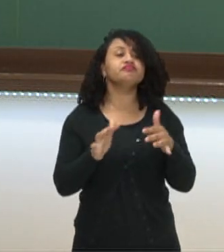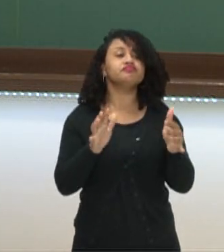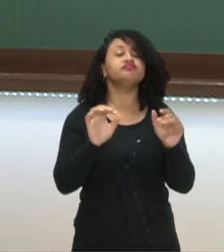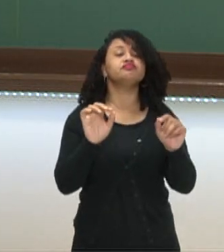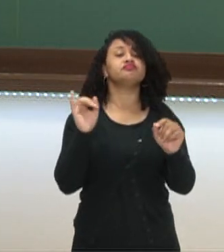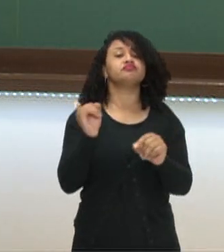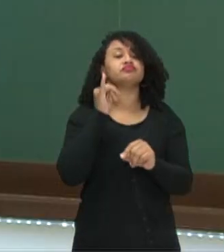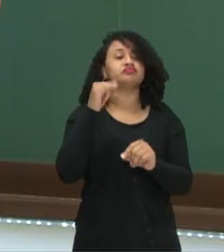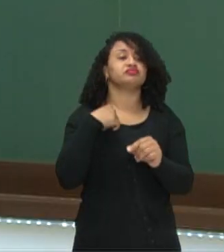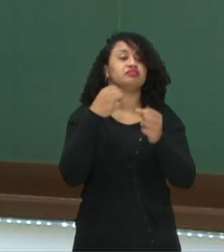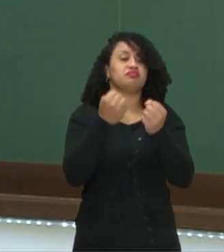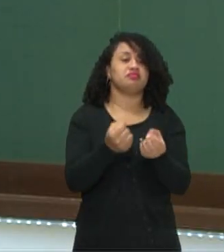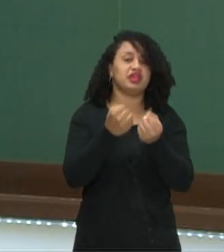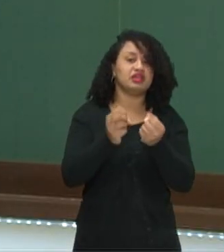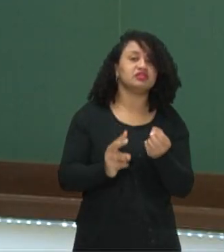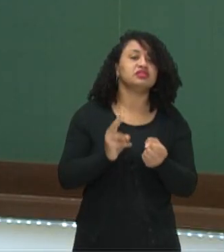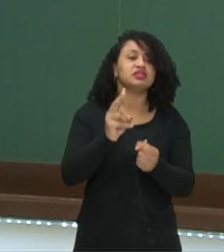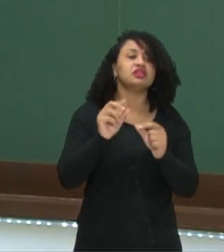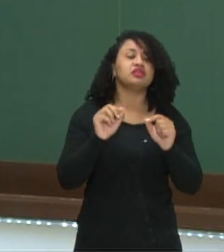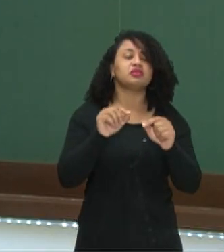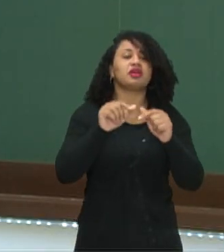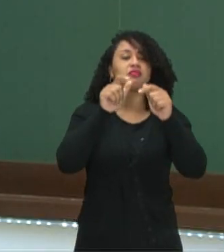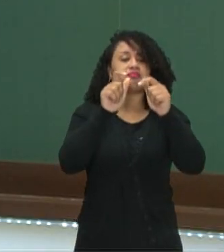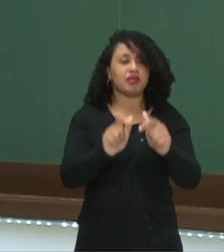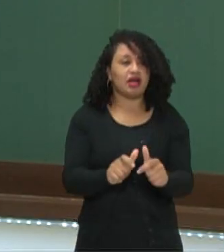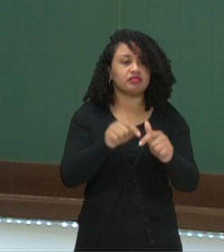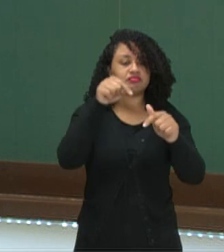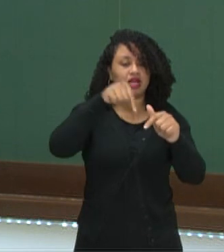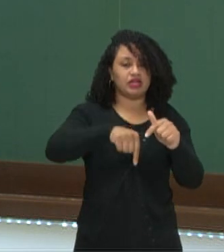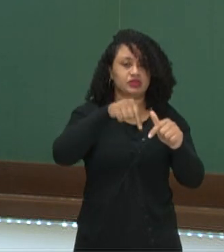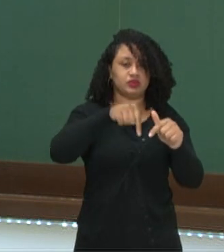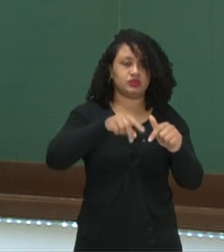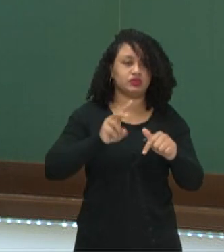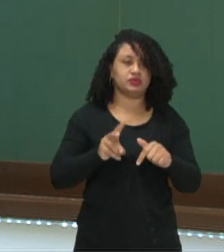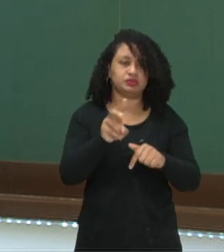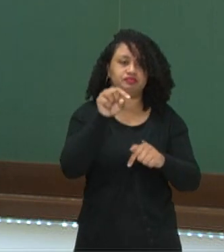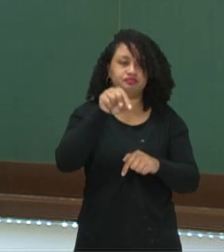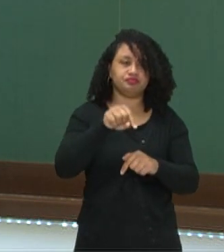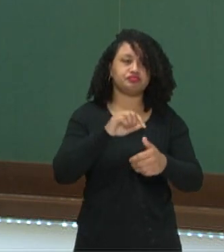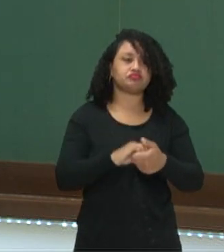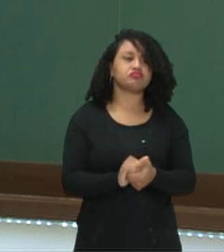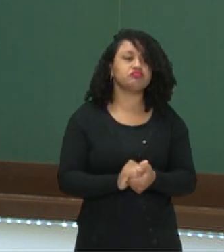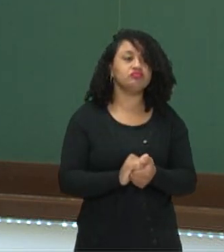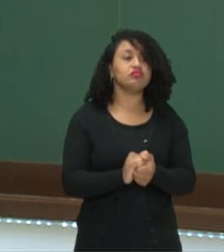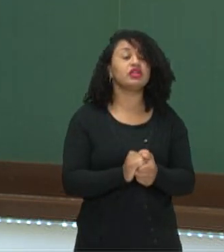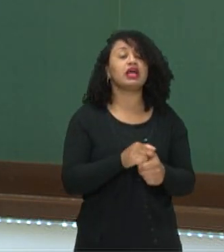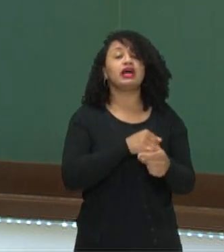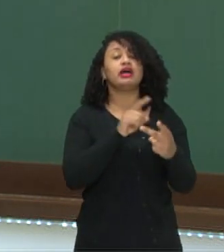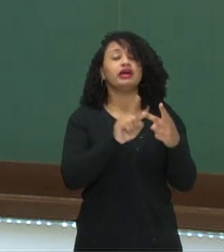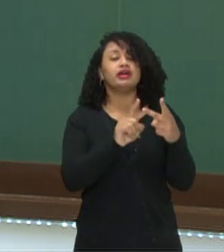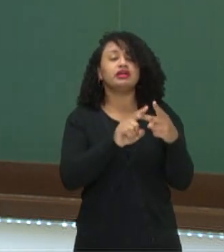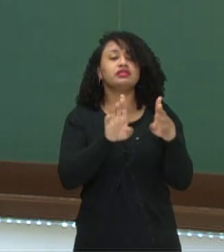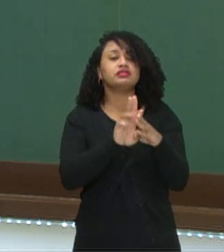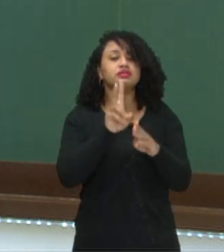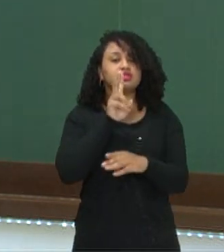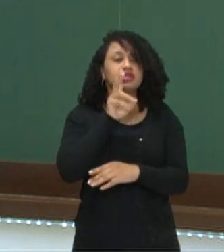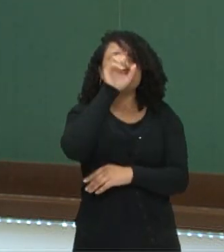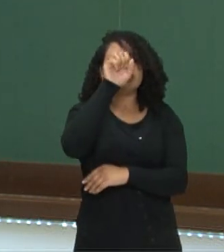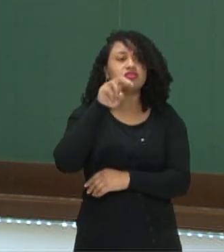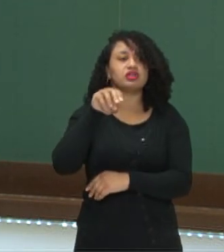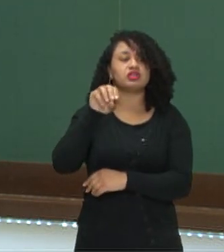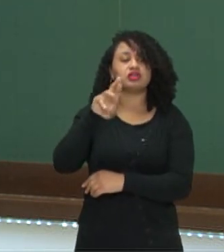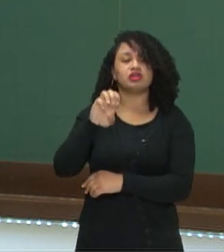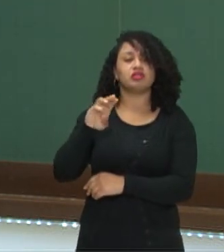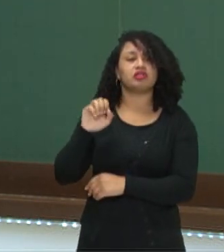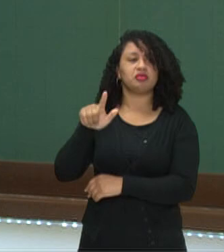peso sempre atua para baixo. Pois bem, além da força-peso, nós temos a chamada força normal. Essa